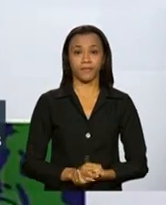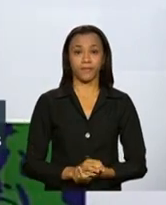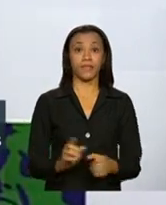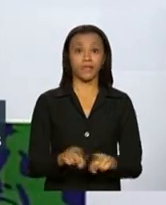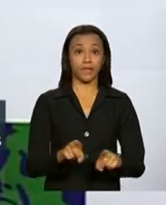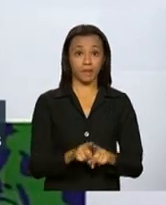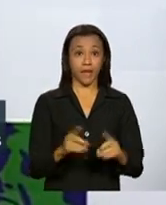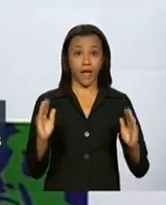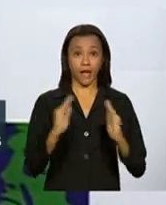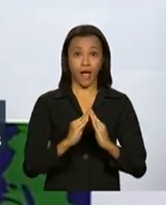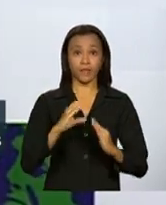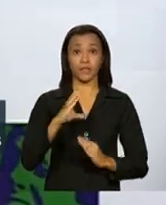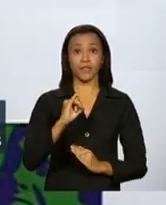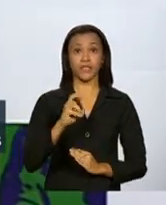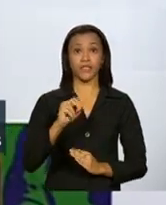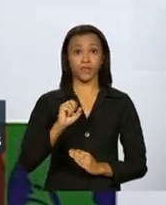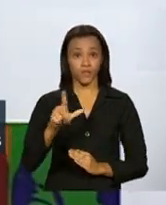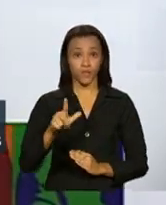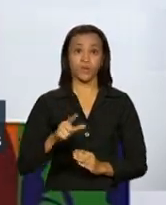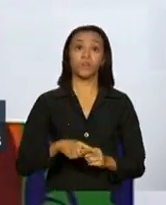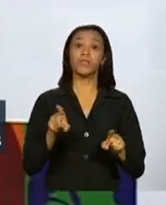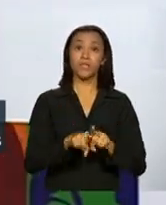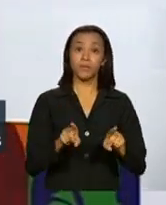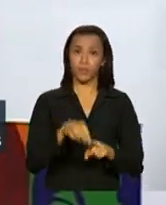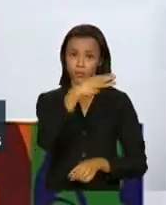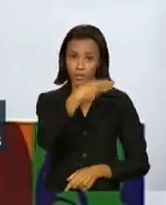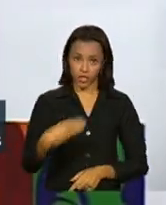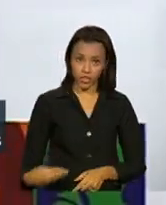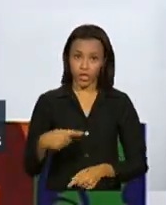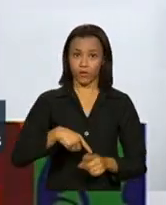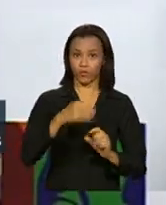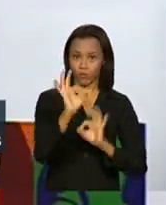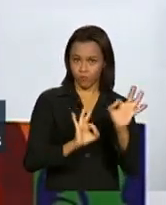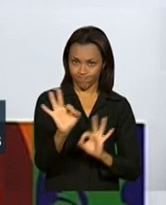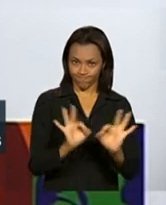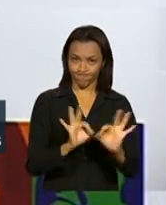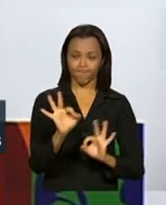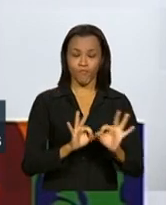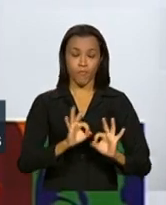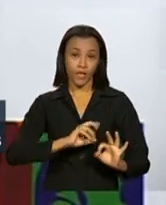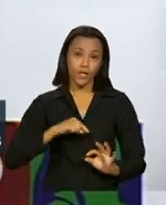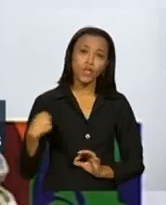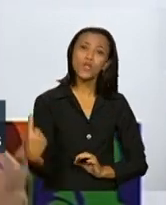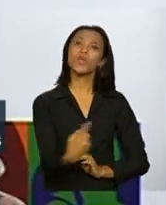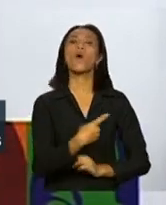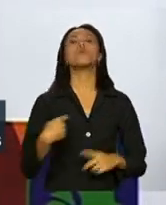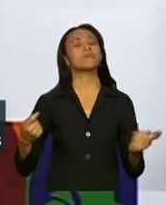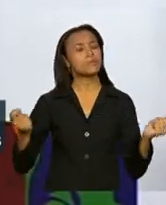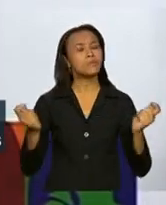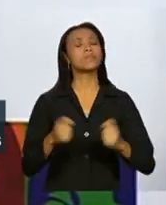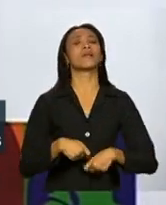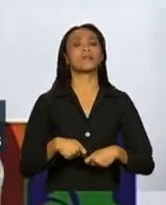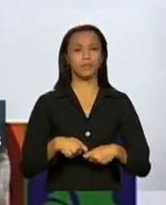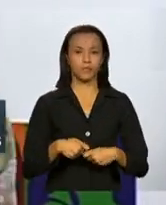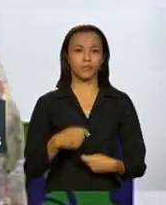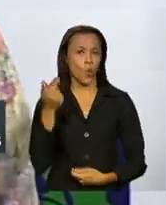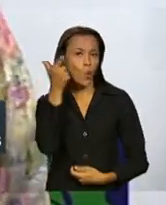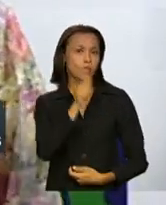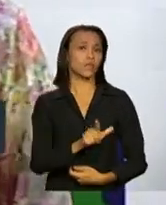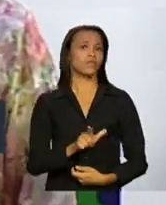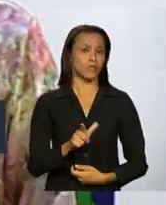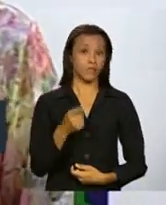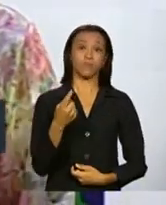civil e o Ministério do planejamento para que nós pudéssemos ser contempladas